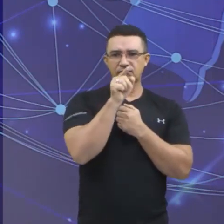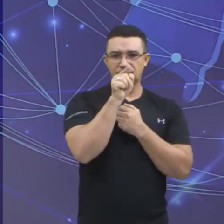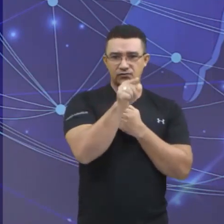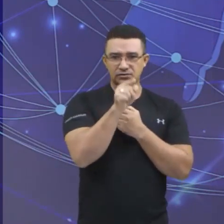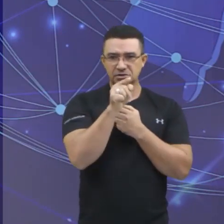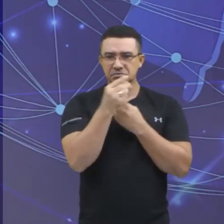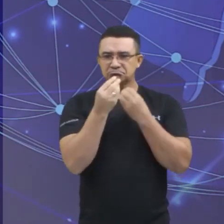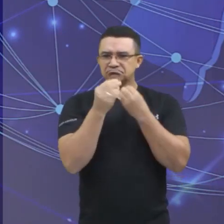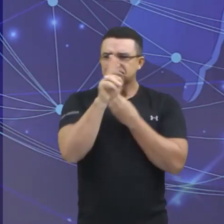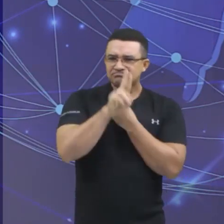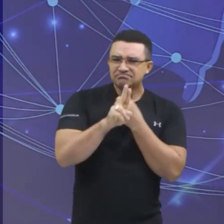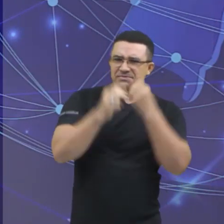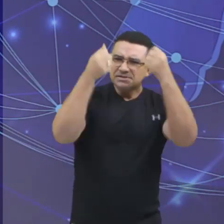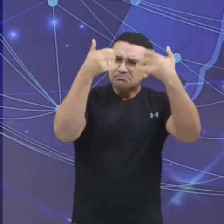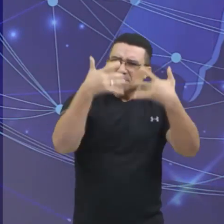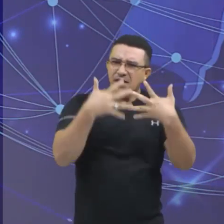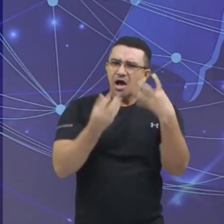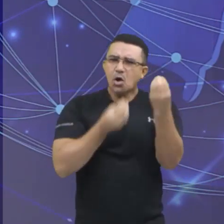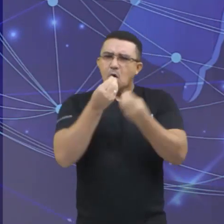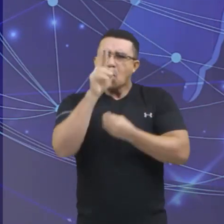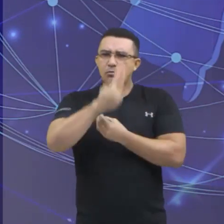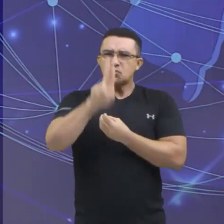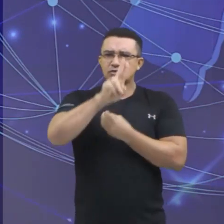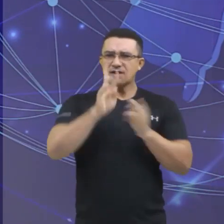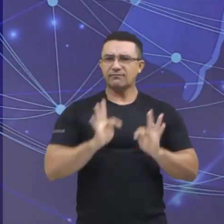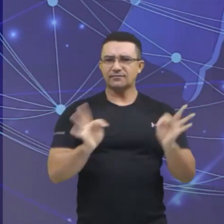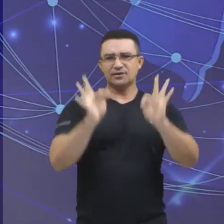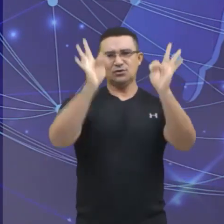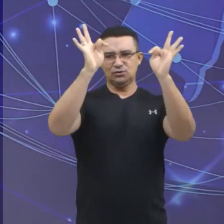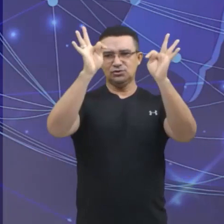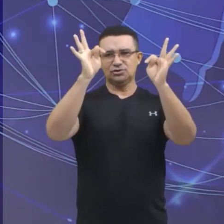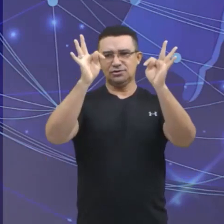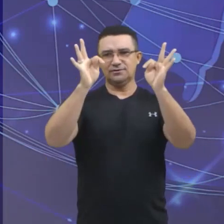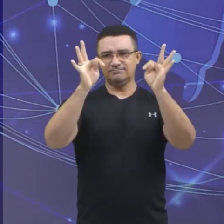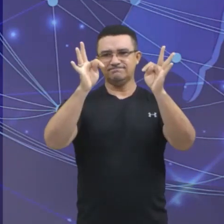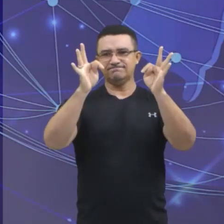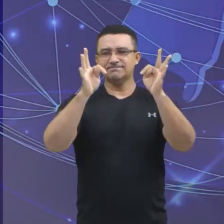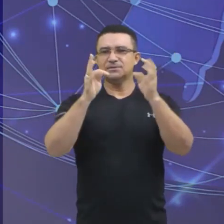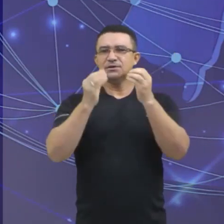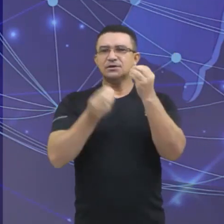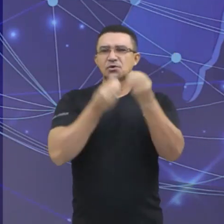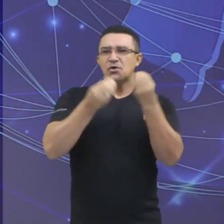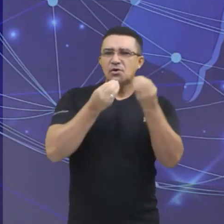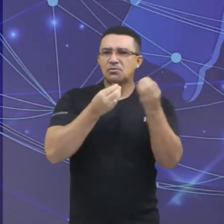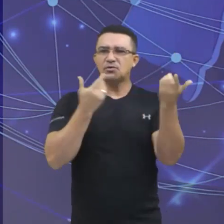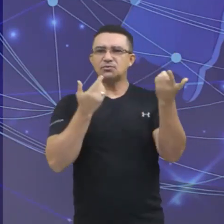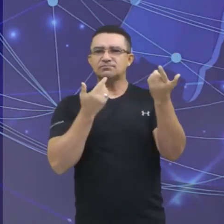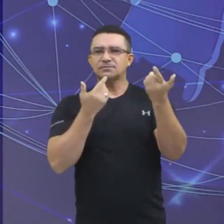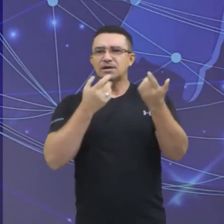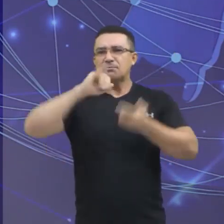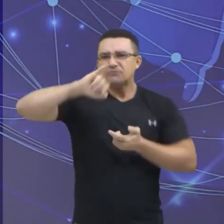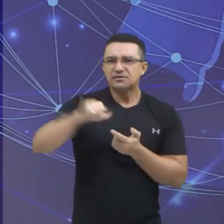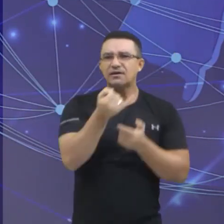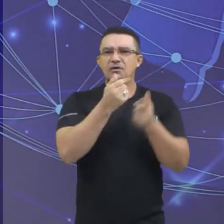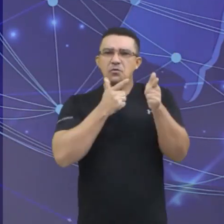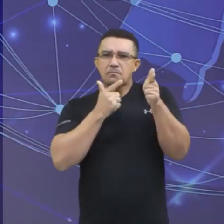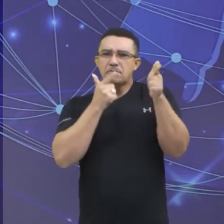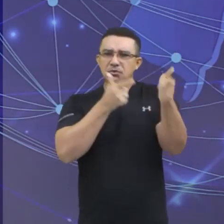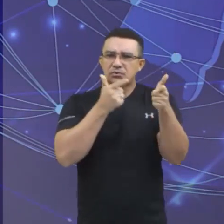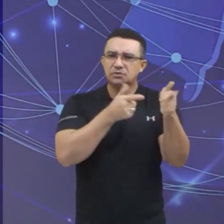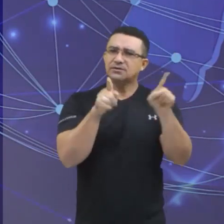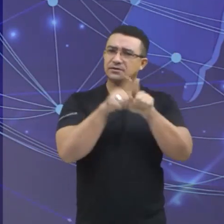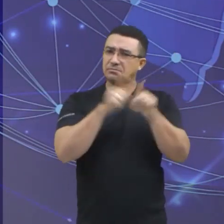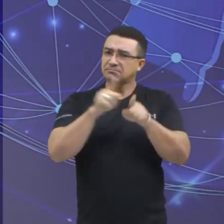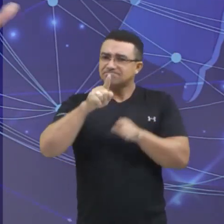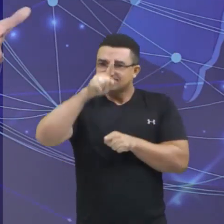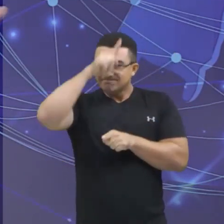como utilizar as tecnologias digitais para o ensino remoto de um modo crítico, oportuno e